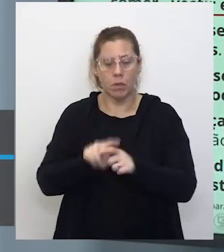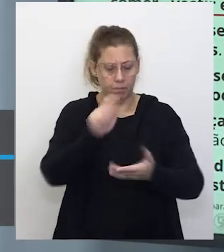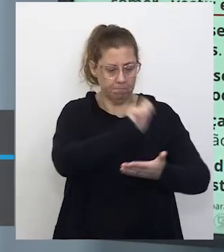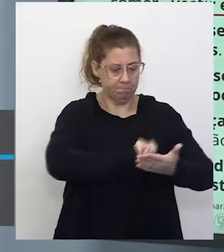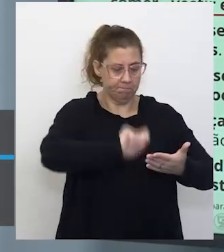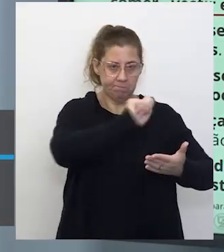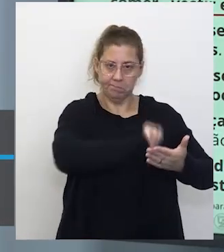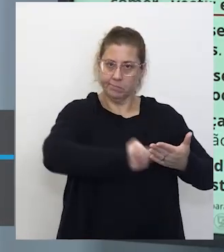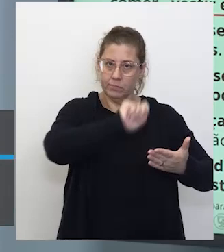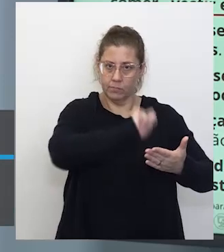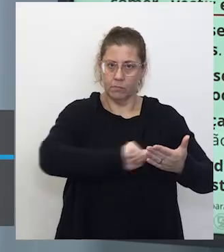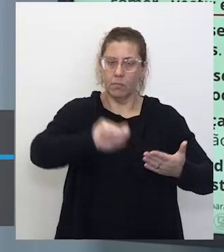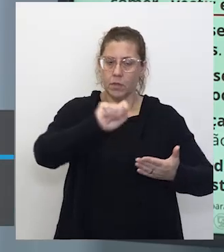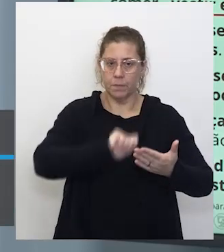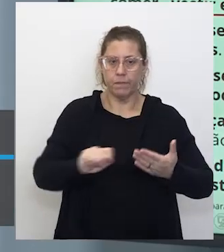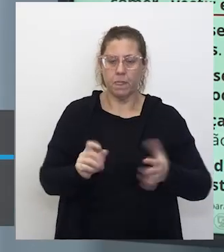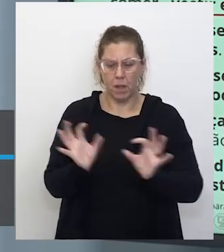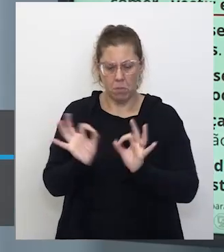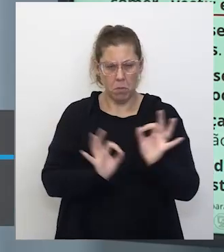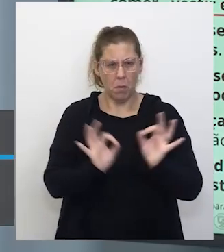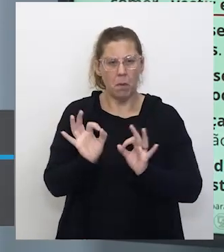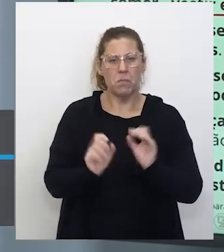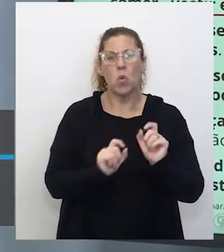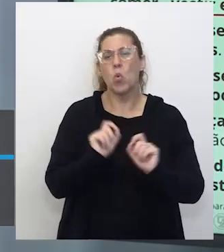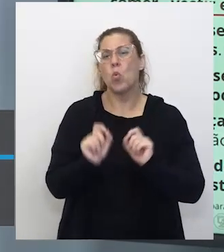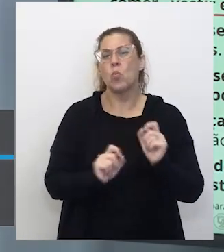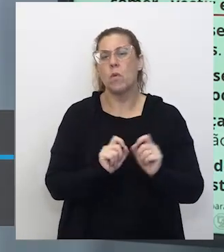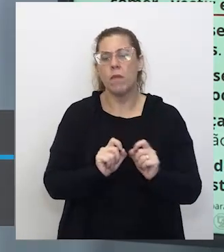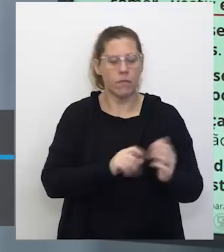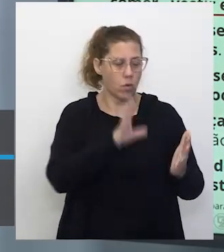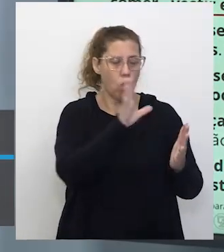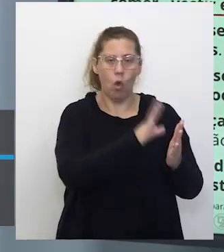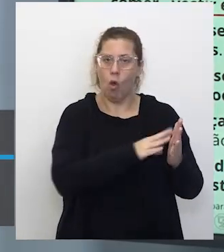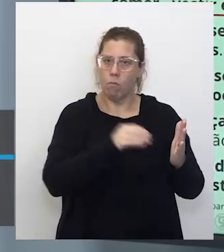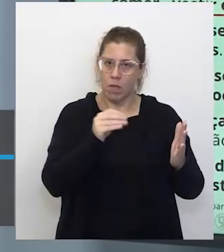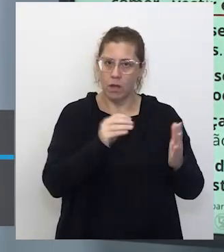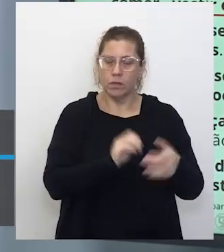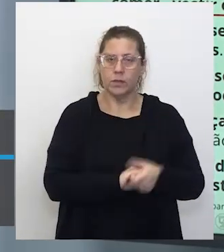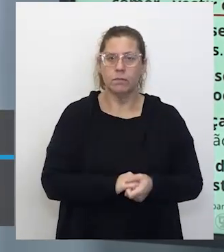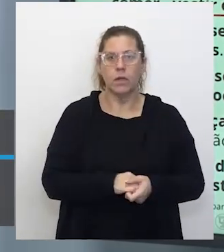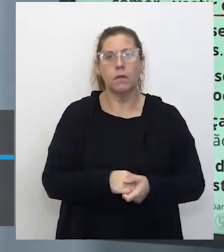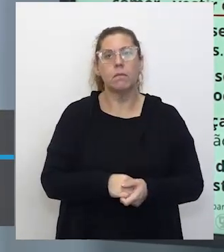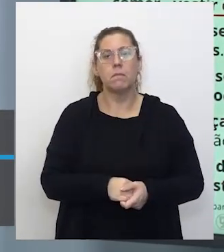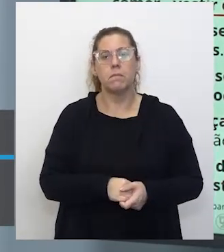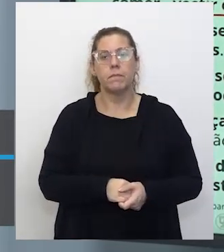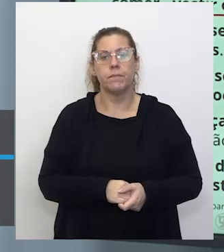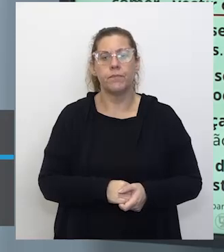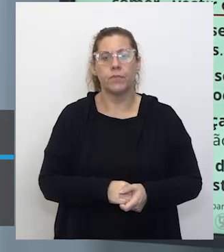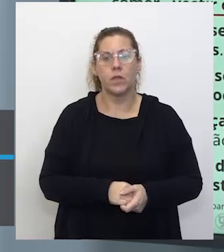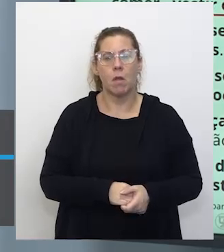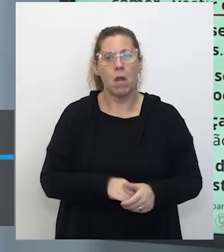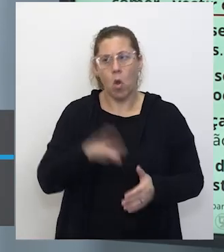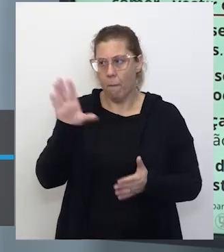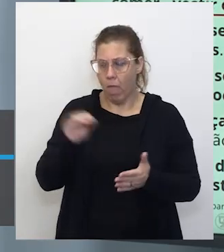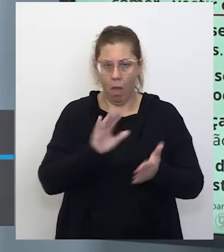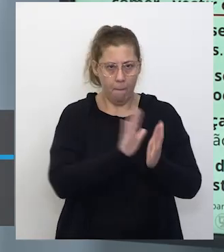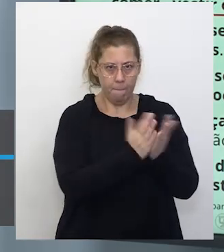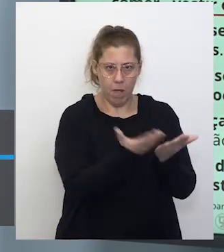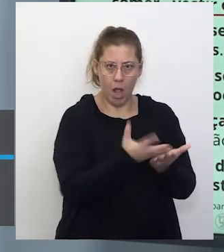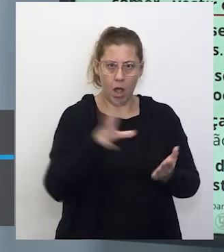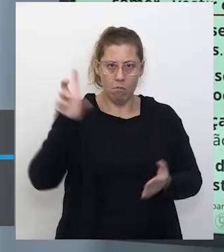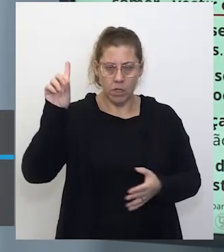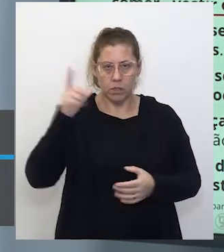escrita, essa escrita ela era copiada. Veja, para fazer uma Bíblia, cópia de uma Bíblia,